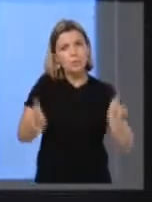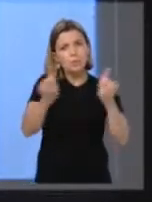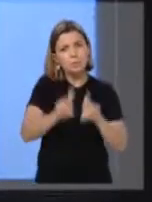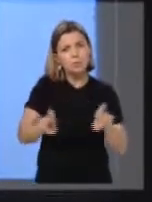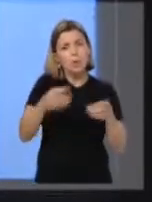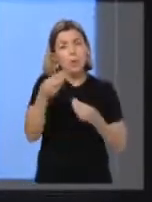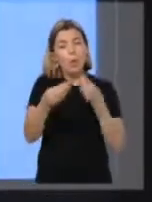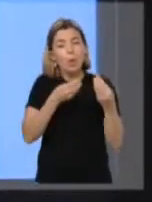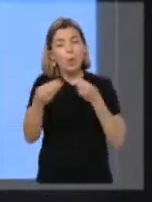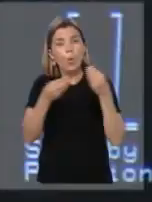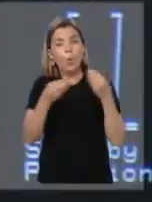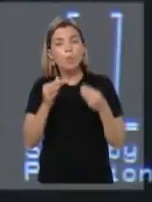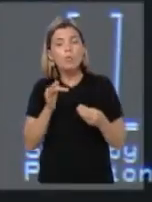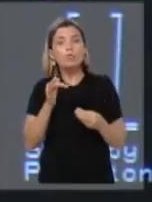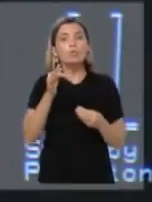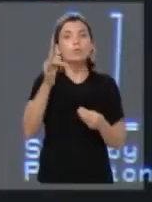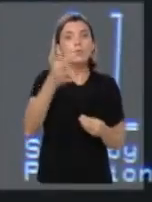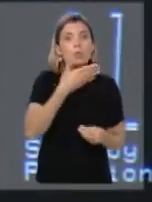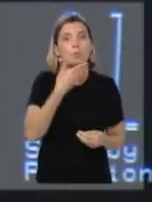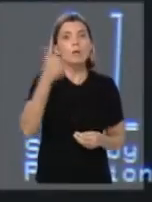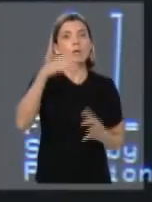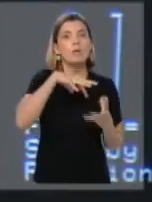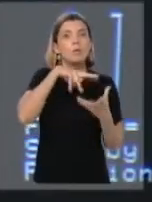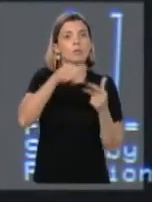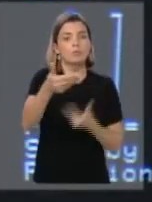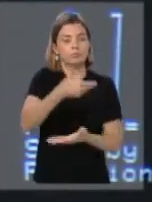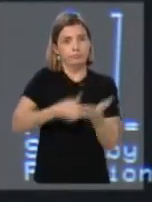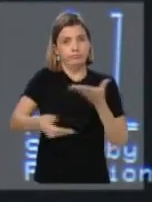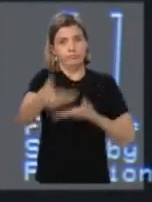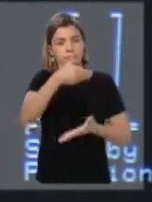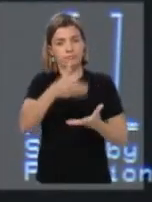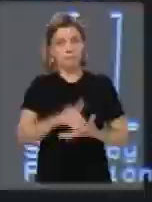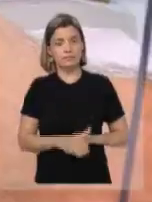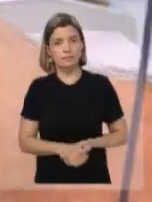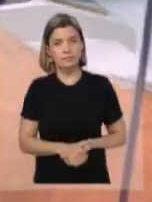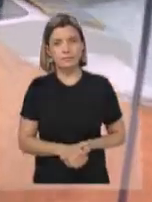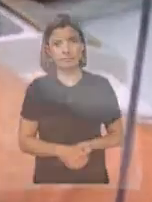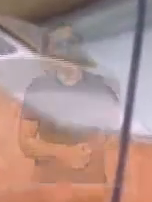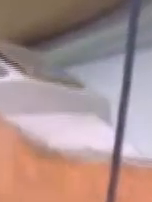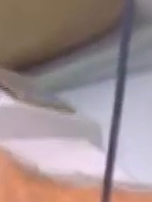será uma revolução na forma como vemos e interagimos com o mundo ao nosso redor.